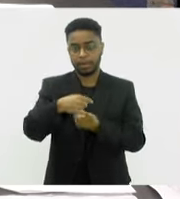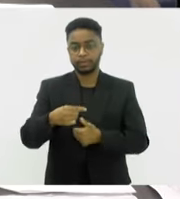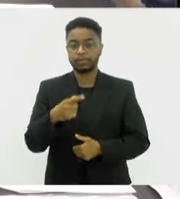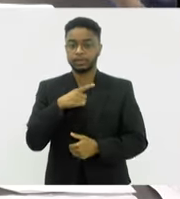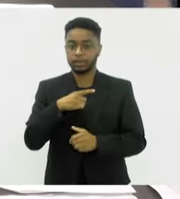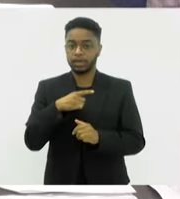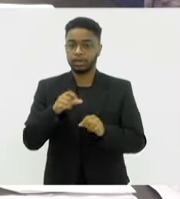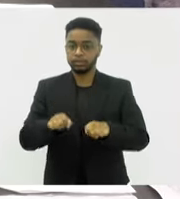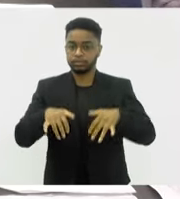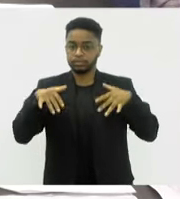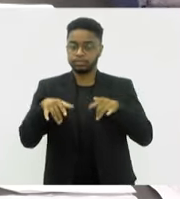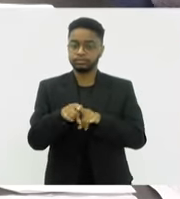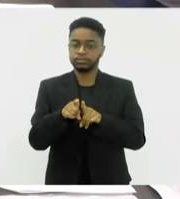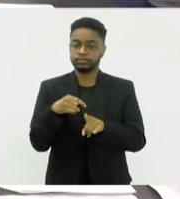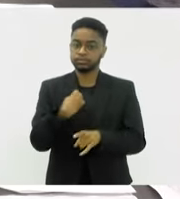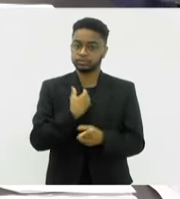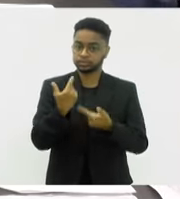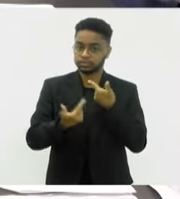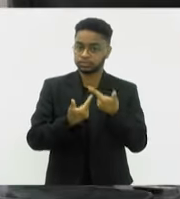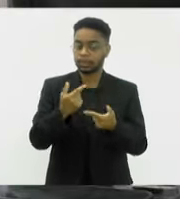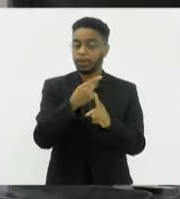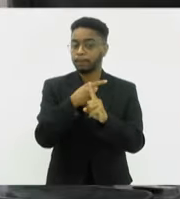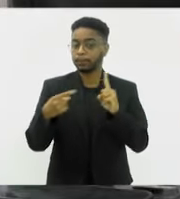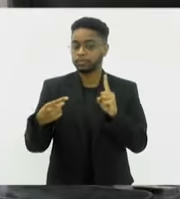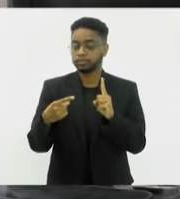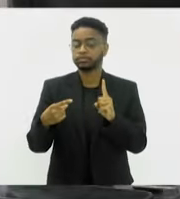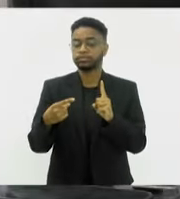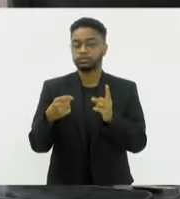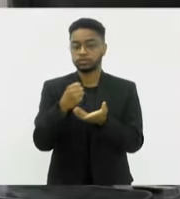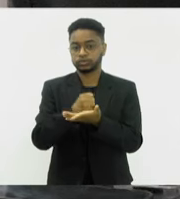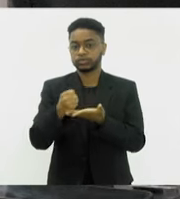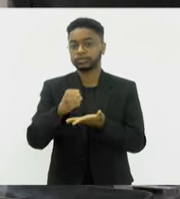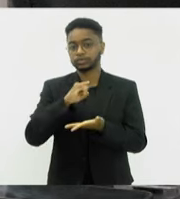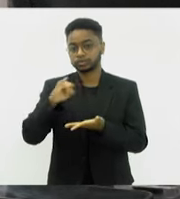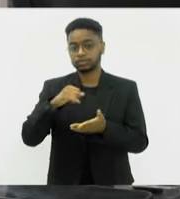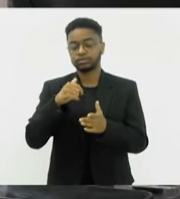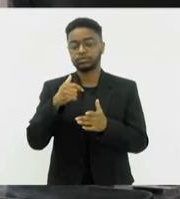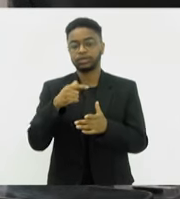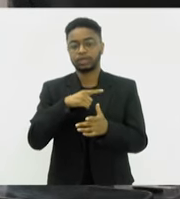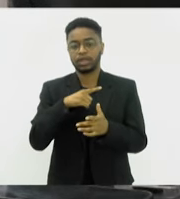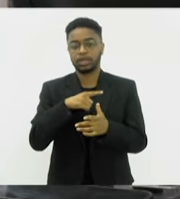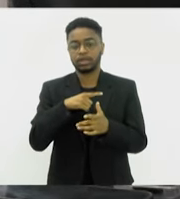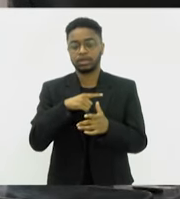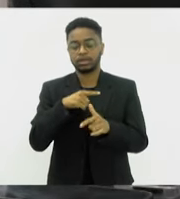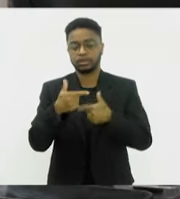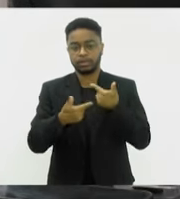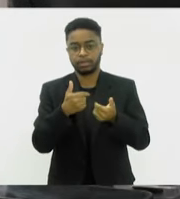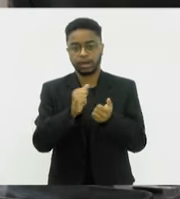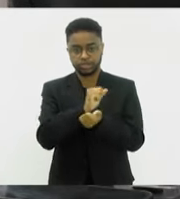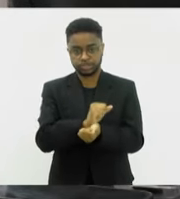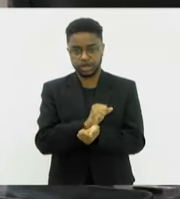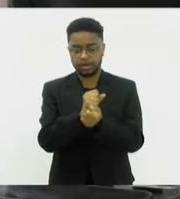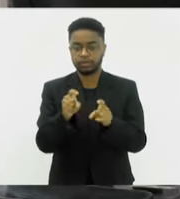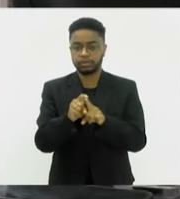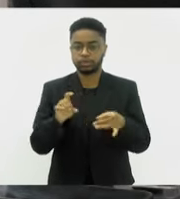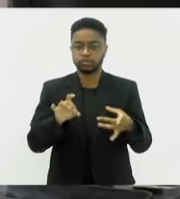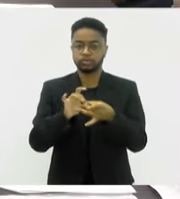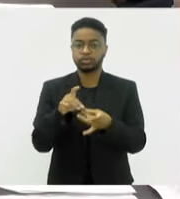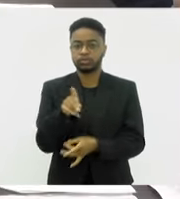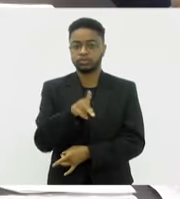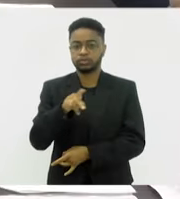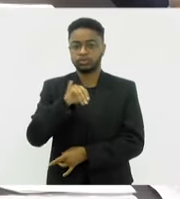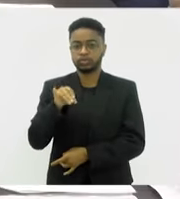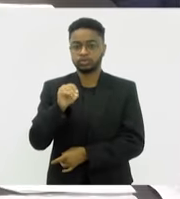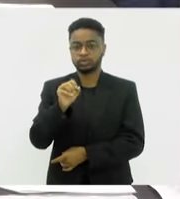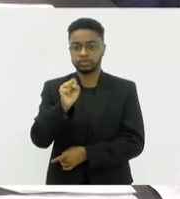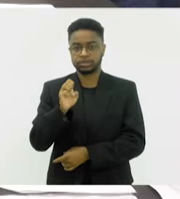nosso sobre trabalho escravo, que proíbe a contratação. Trabalho escravo, etc. em coautoria com o professor Josemar e com o Rosenberg.